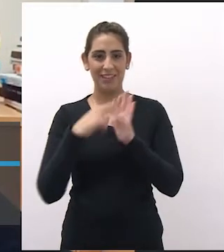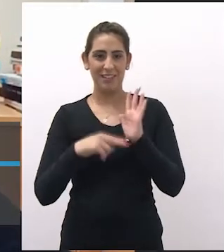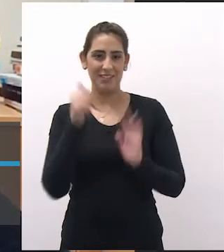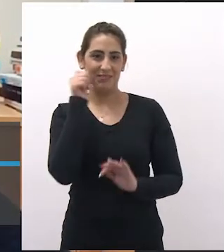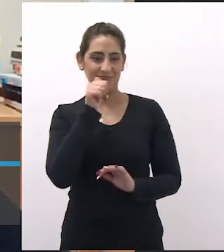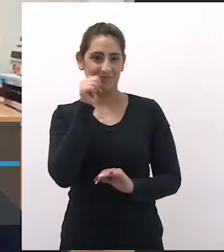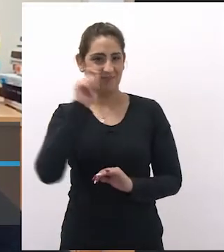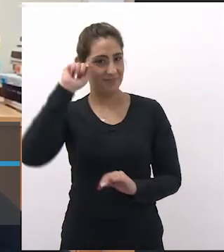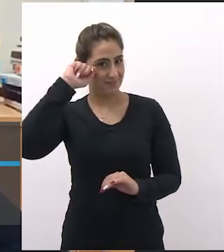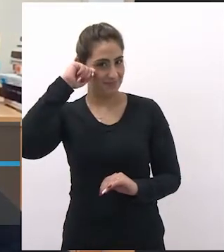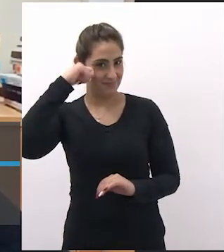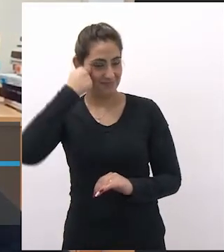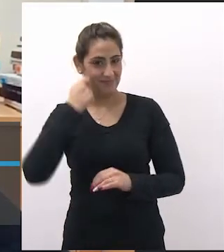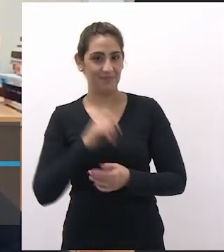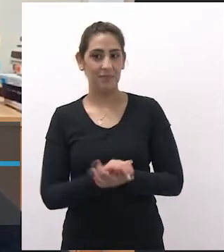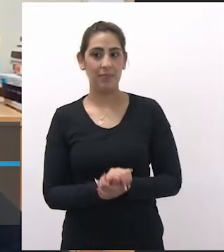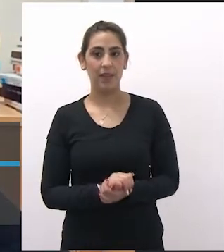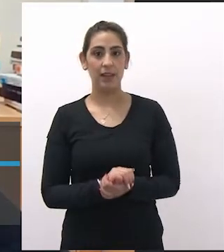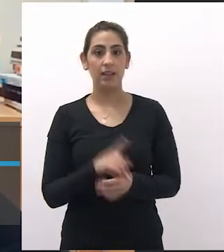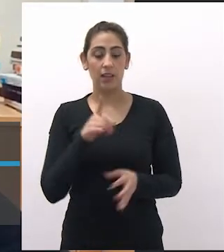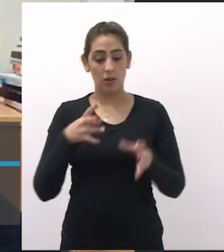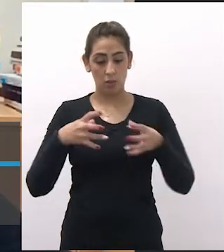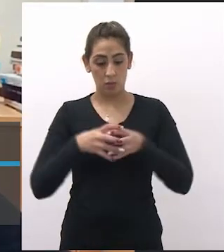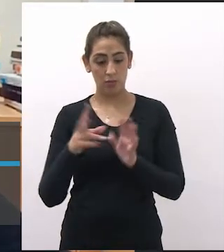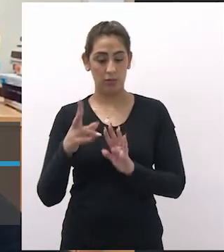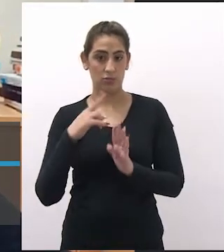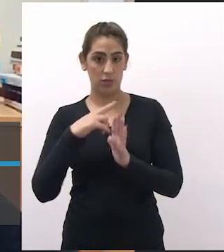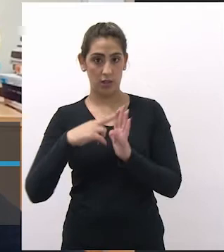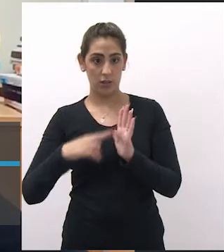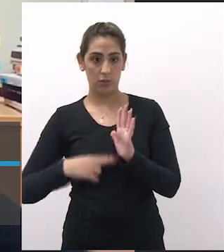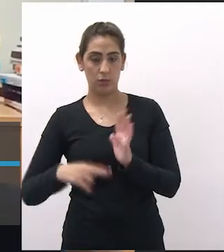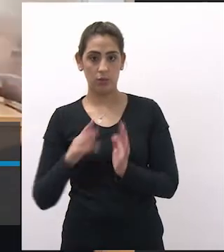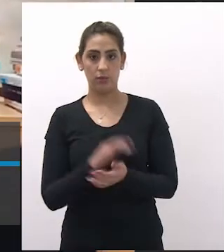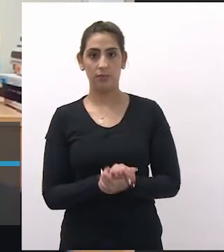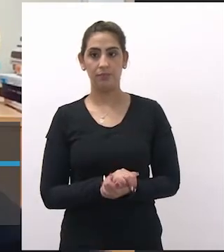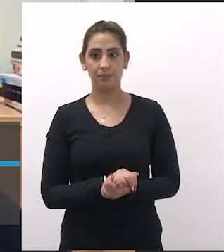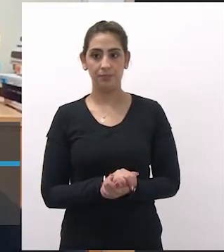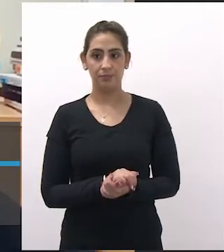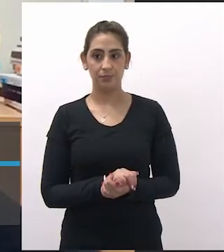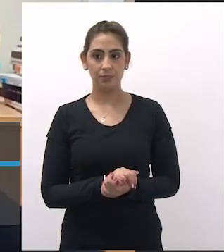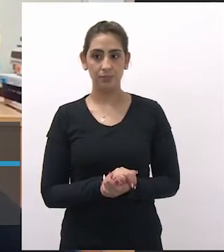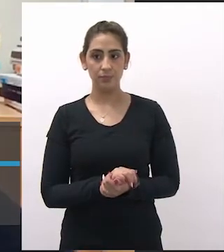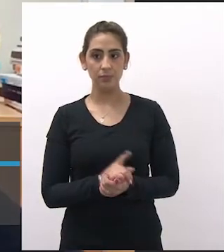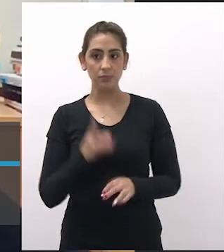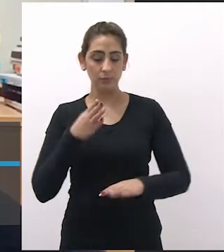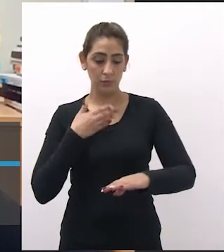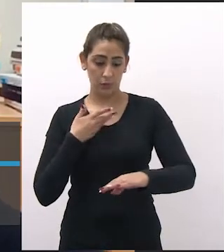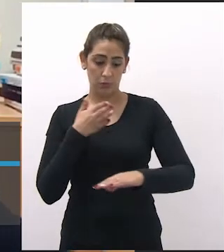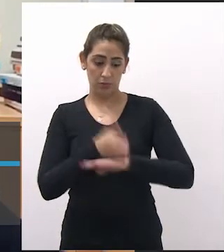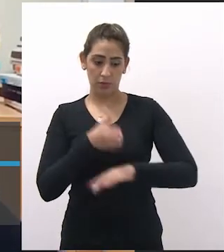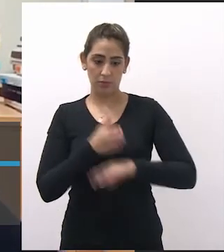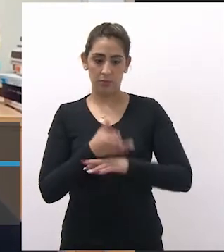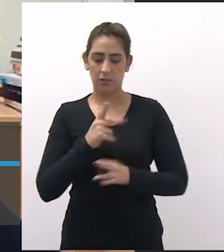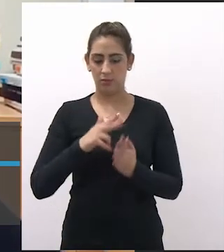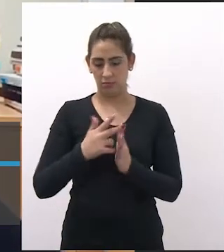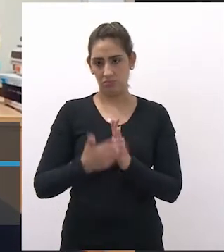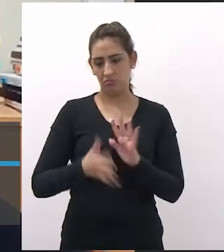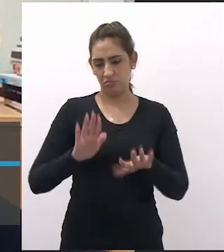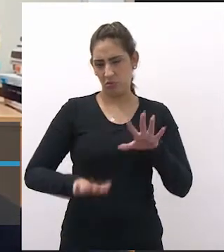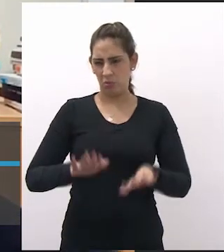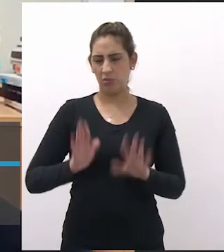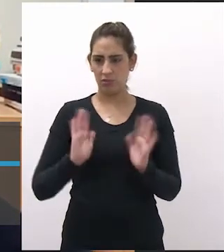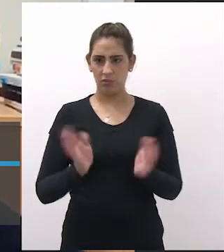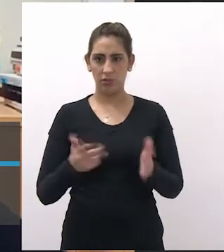é um clube de leitura que eu participei algumas vezes e é um clube